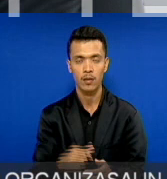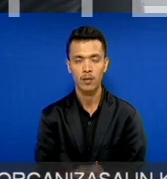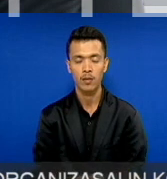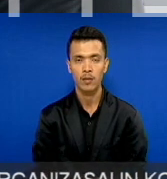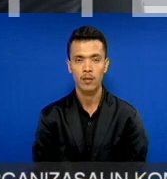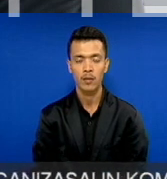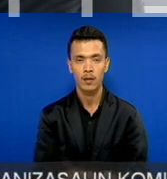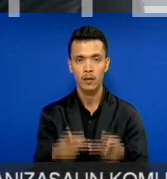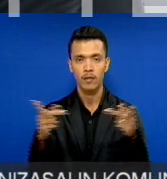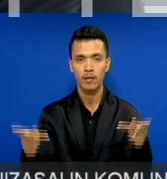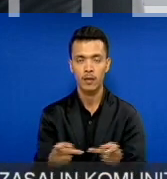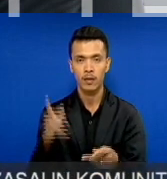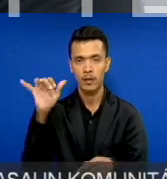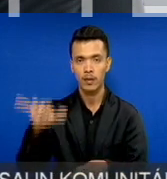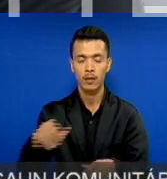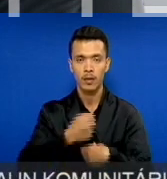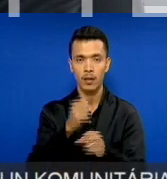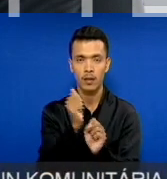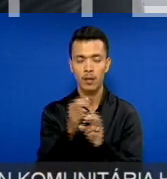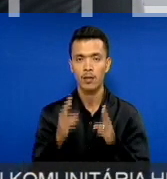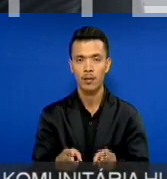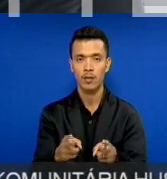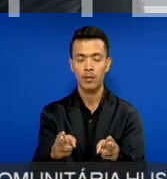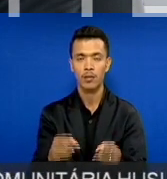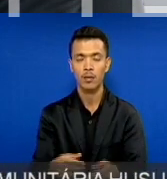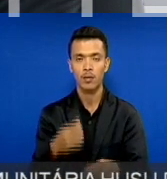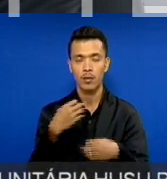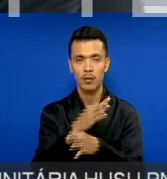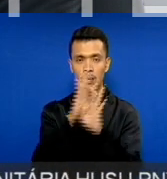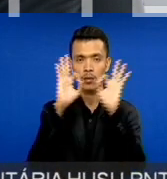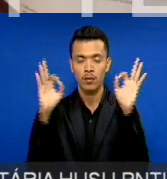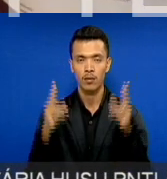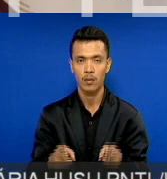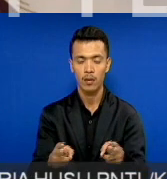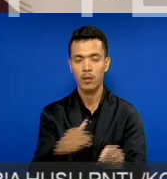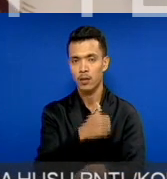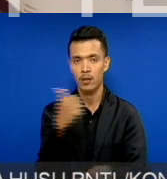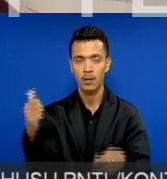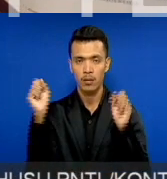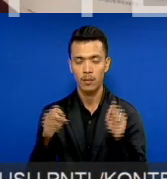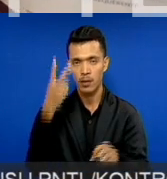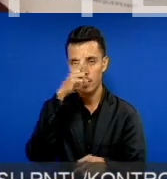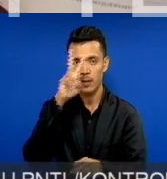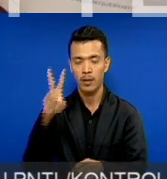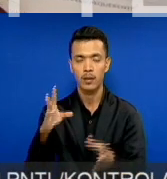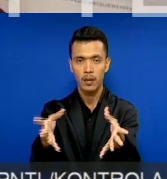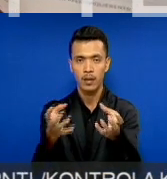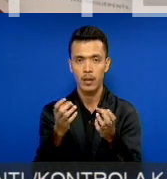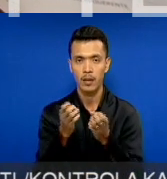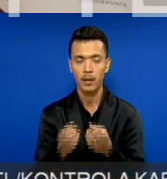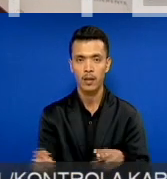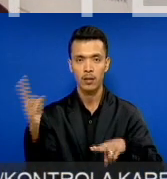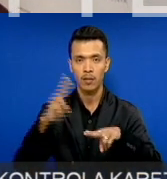esgota ka espaço sirane hotula lais ou ita ia forma selo para ita bele re foi la lais ne político sira concorda ona